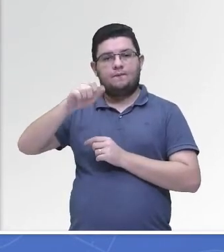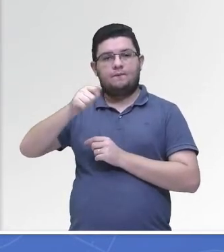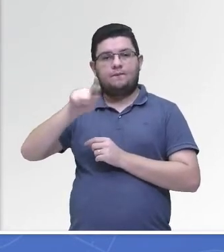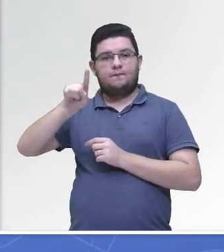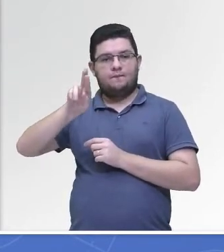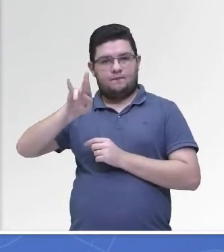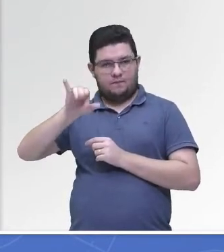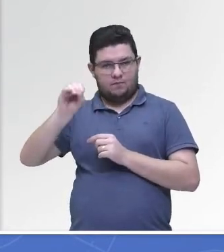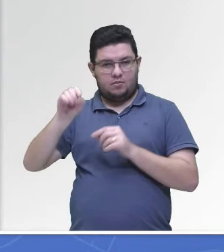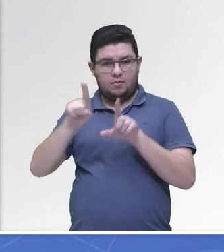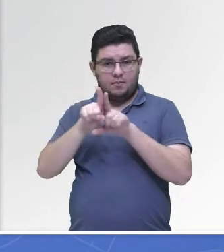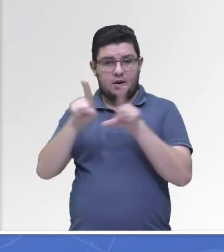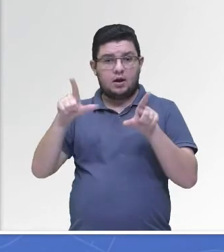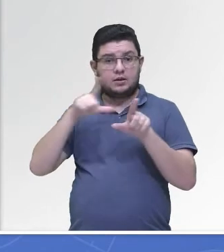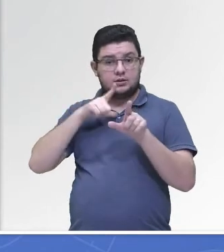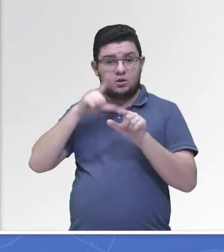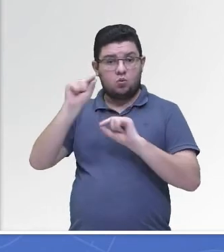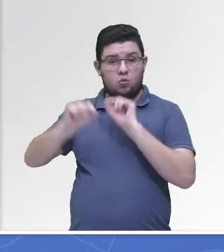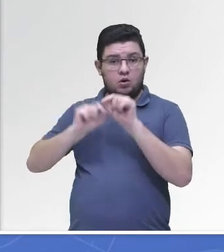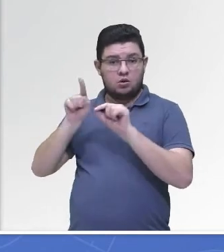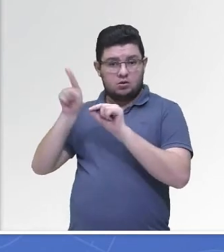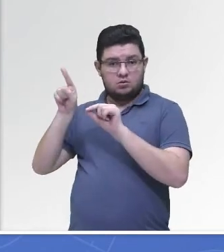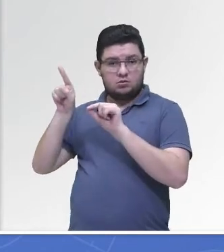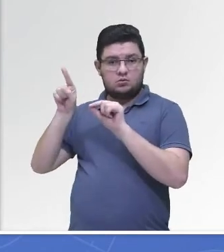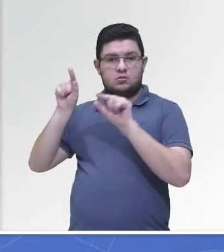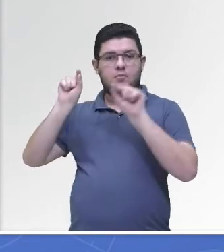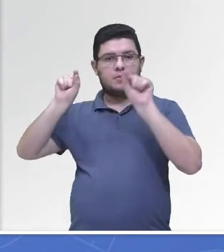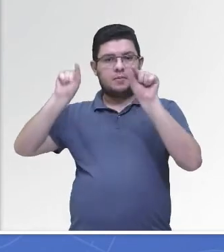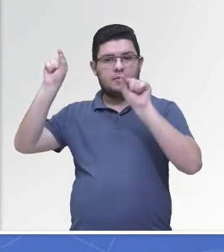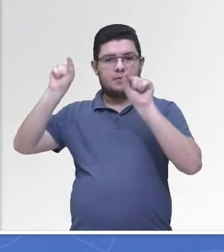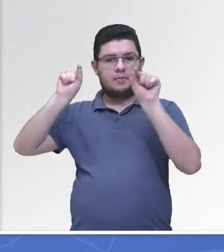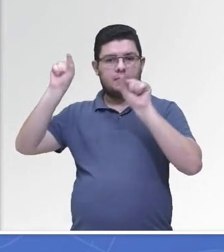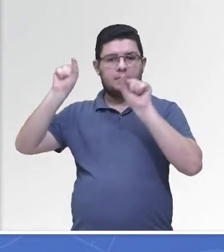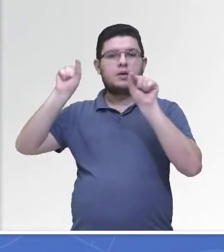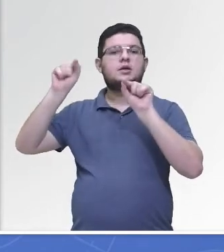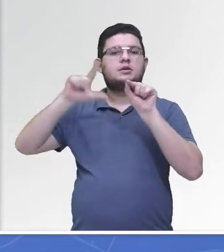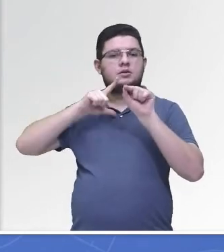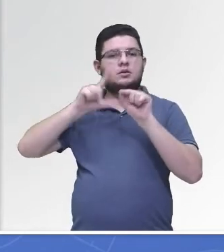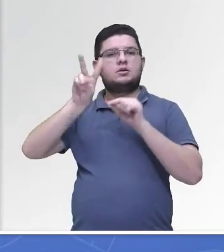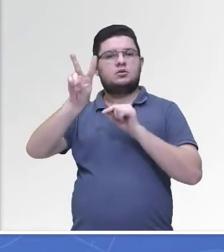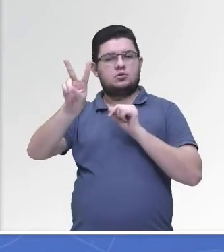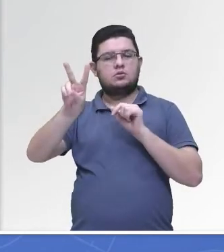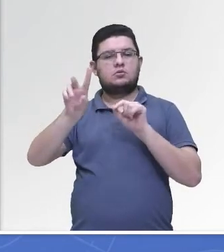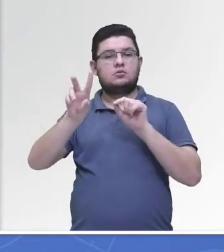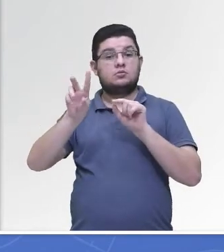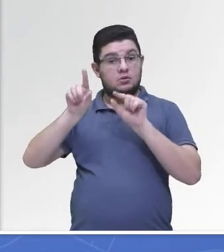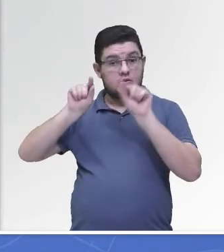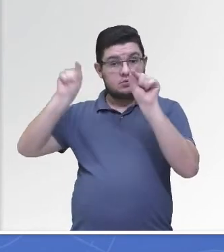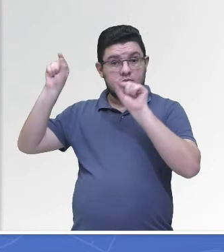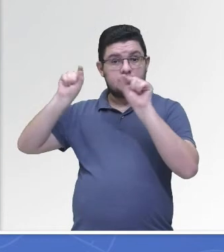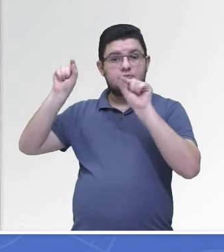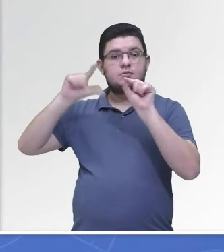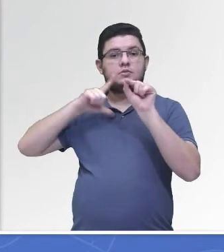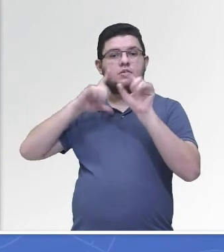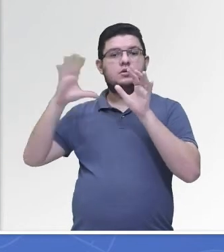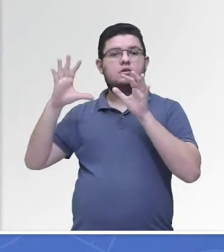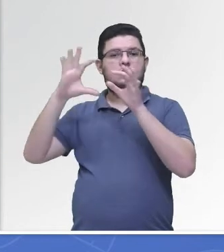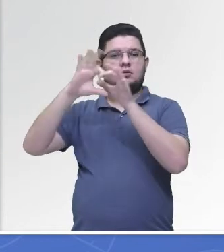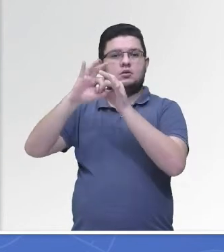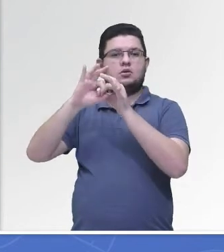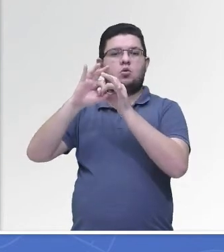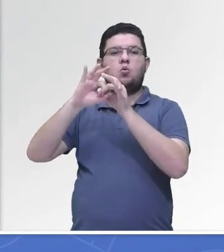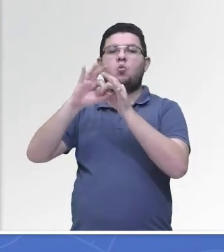aqui tem um carbono e aqui também tem outro carbono. E cada um deles está ligado a